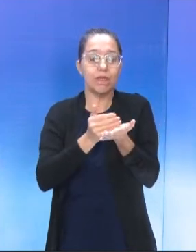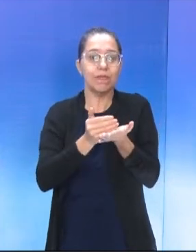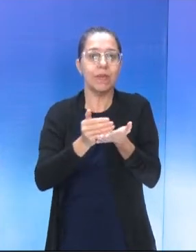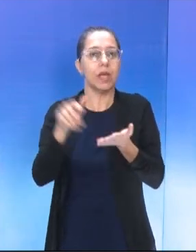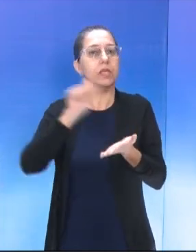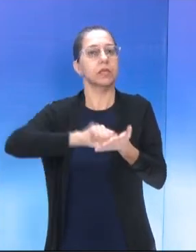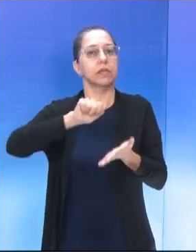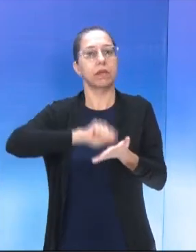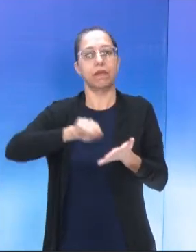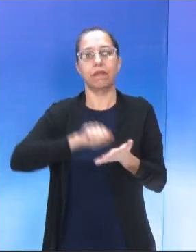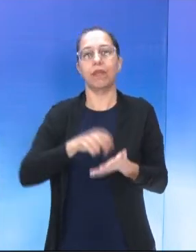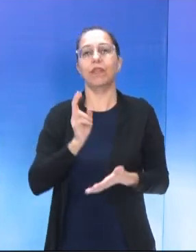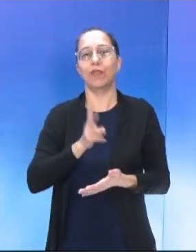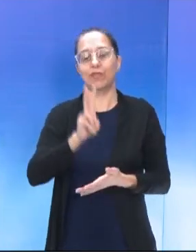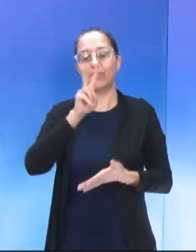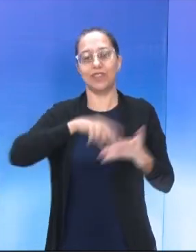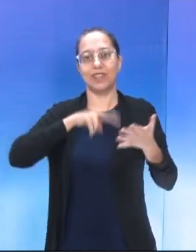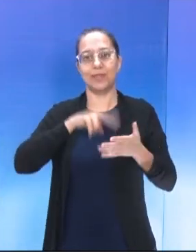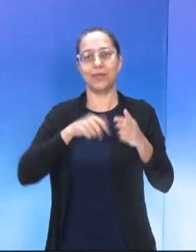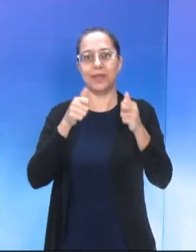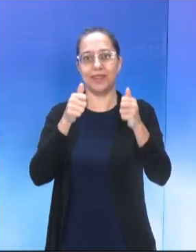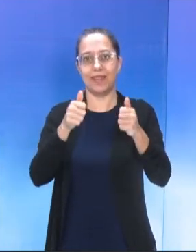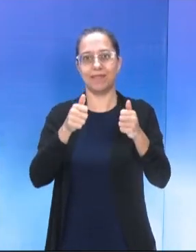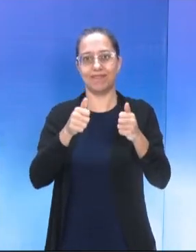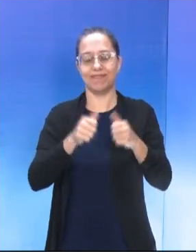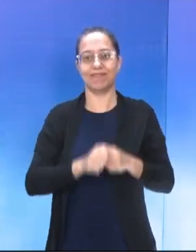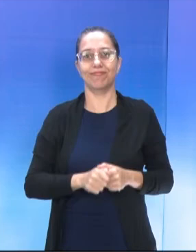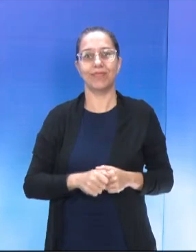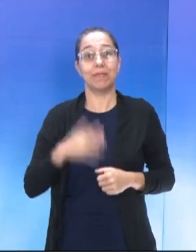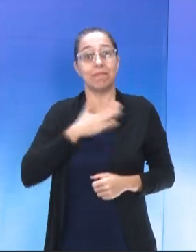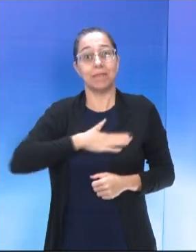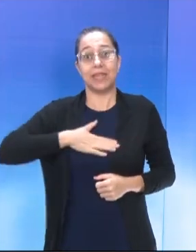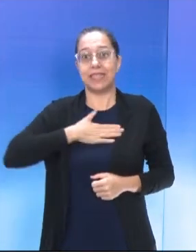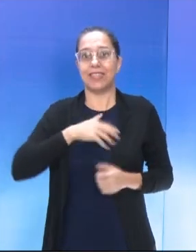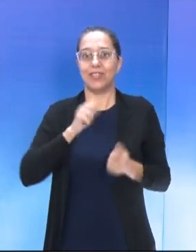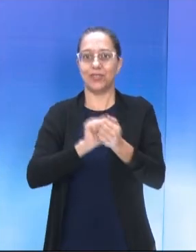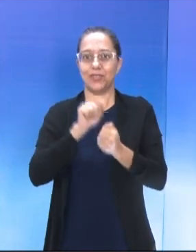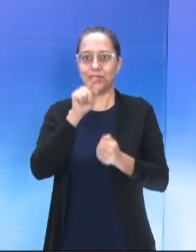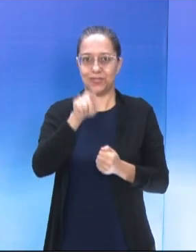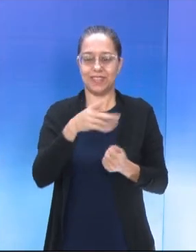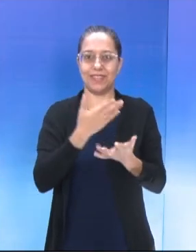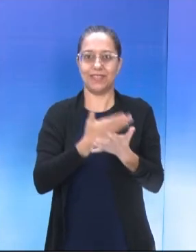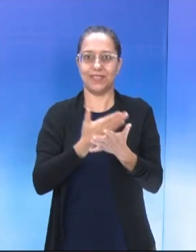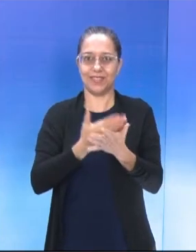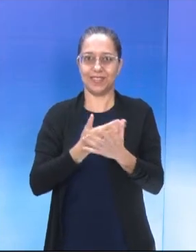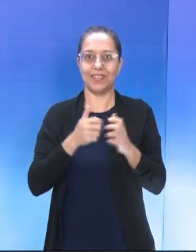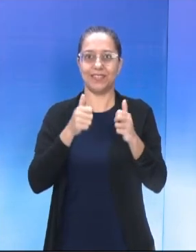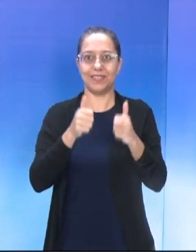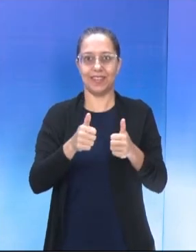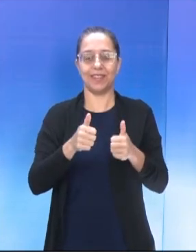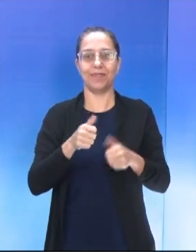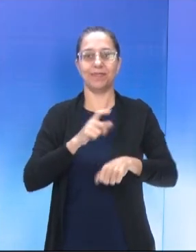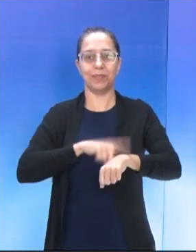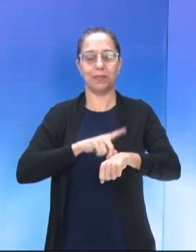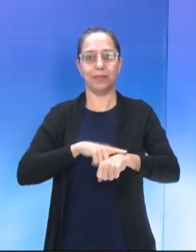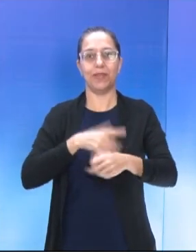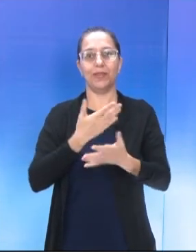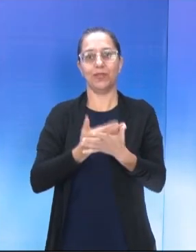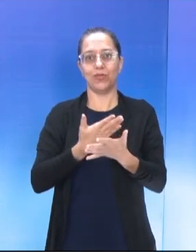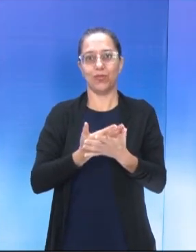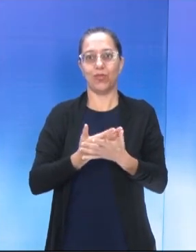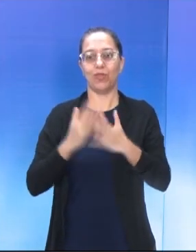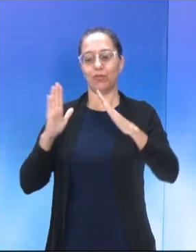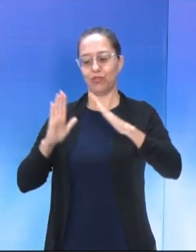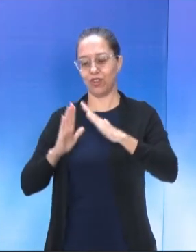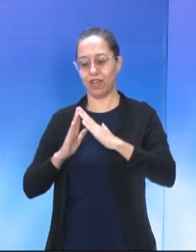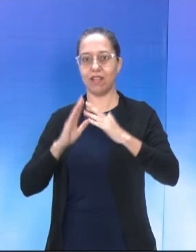rascunho e continue as suas leituras. Foi um grande prazer estar com vocês nesse nosso encontro do Tô de